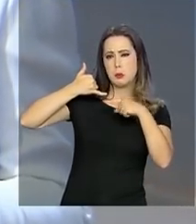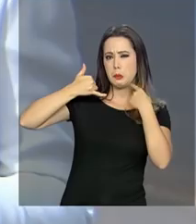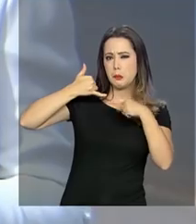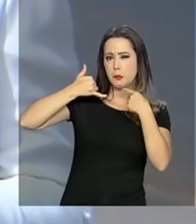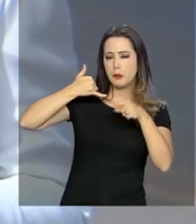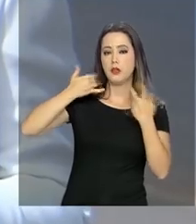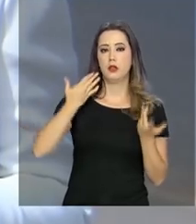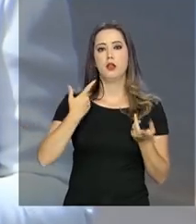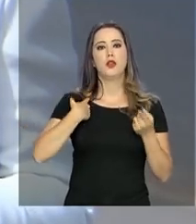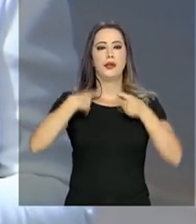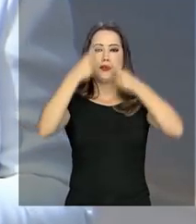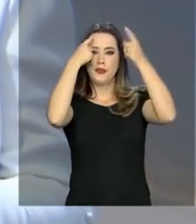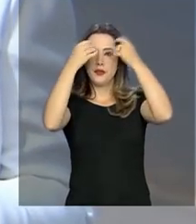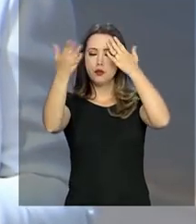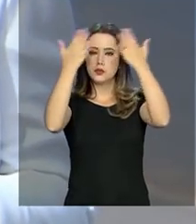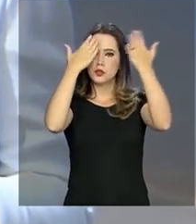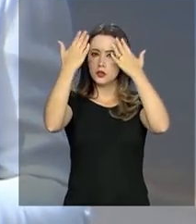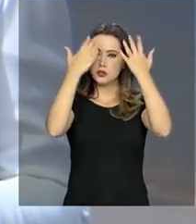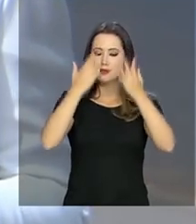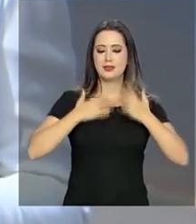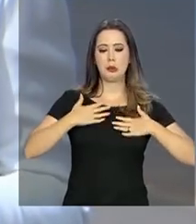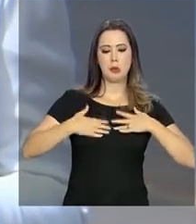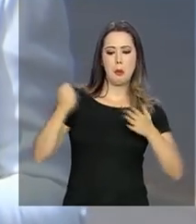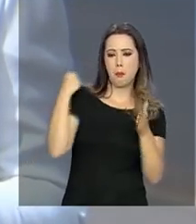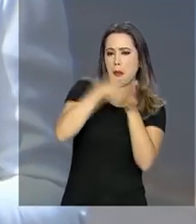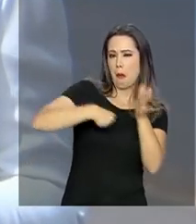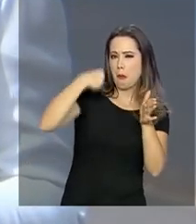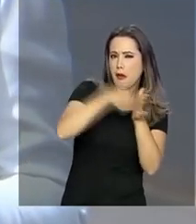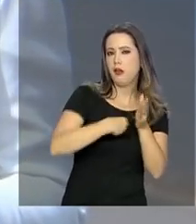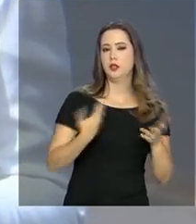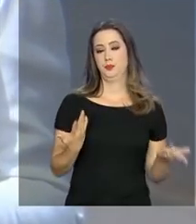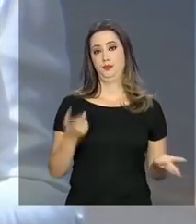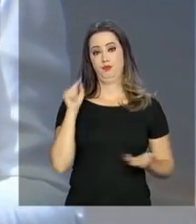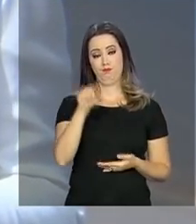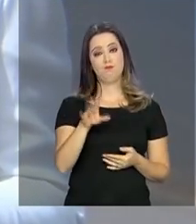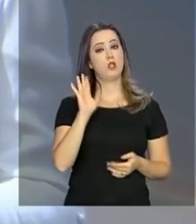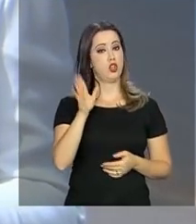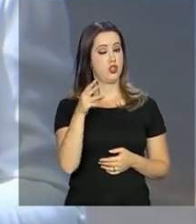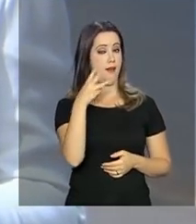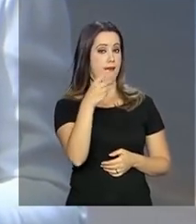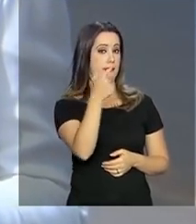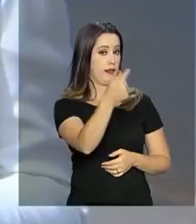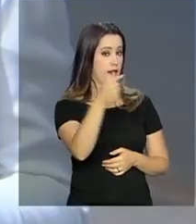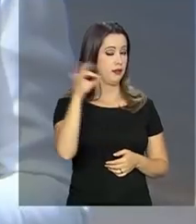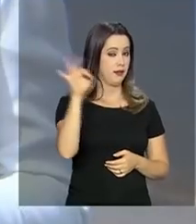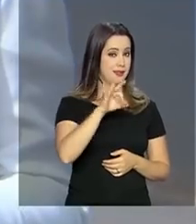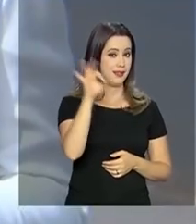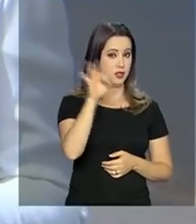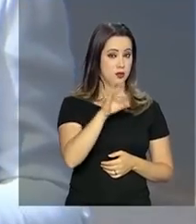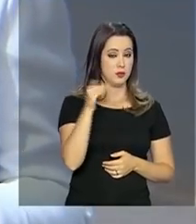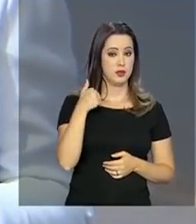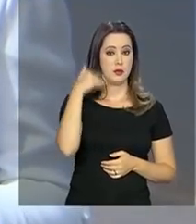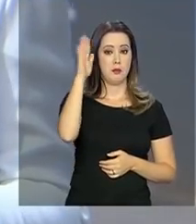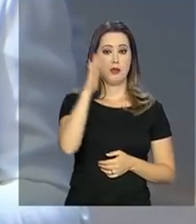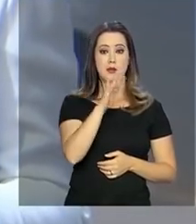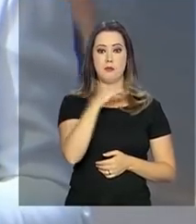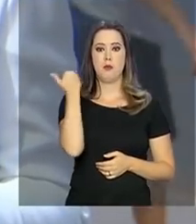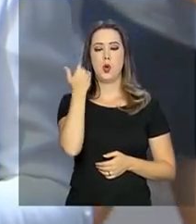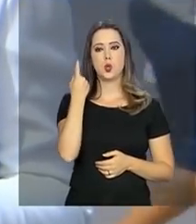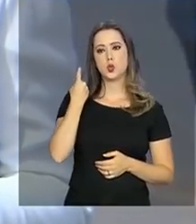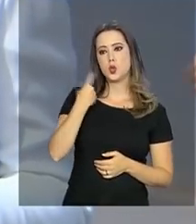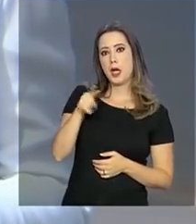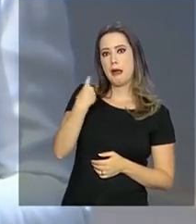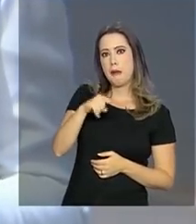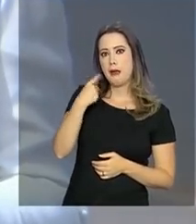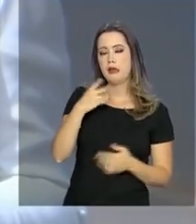psicológica. O serviço registrou um crescimento de 37% no número de homicídios denunciados e